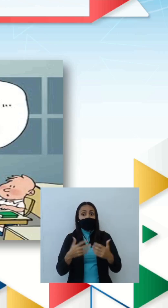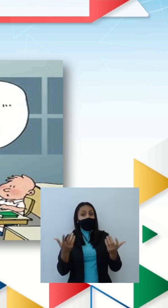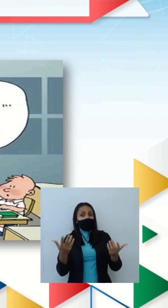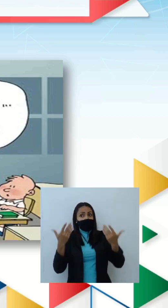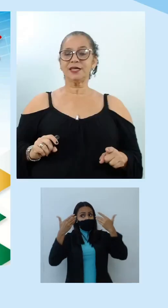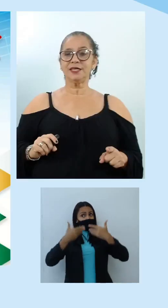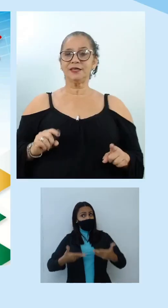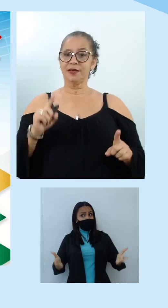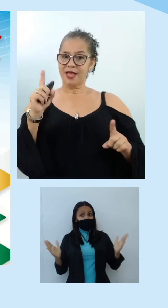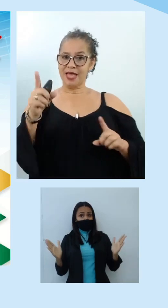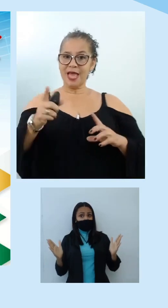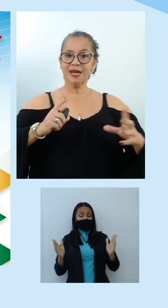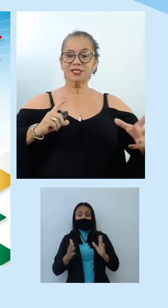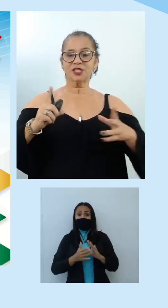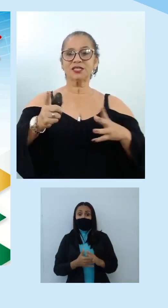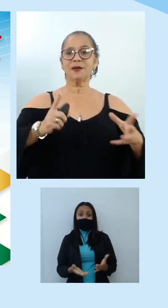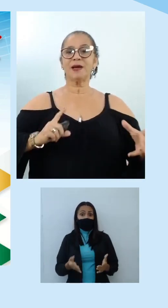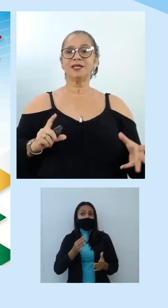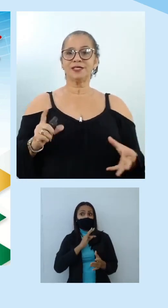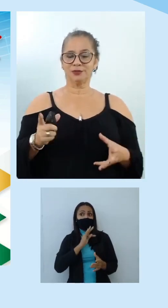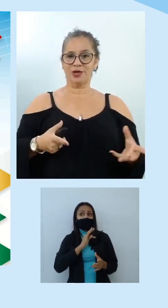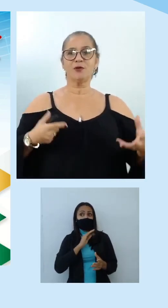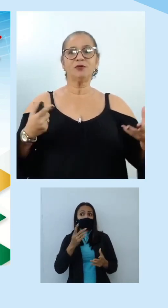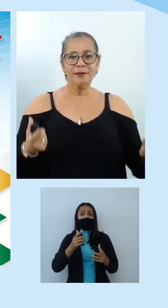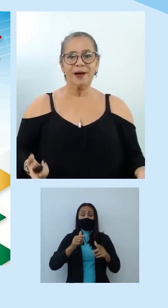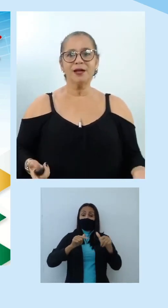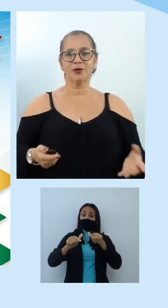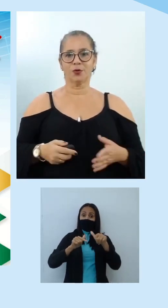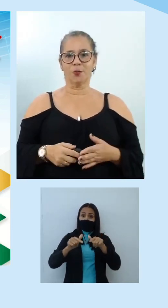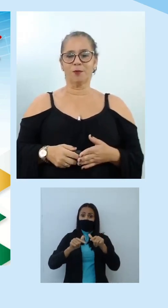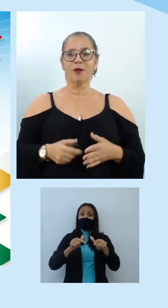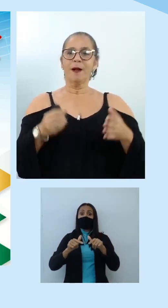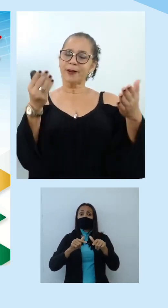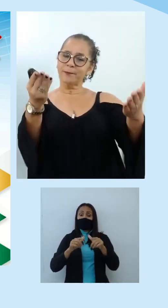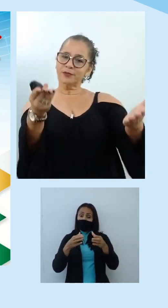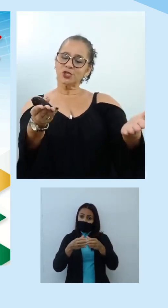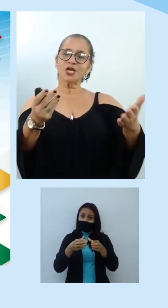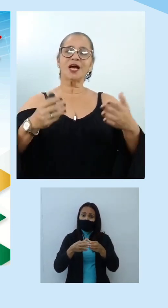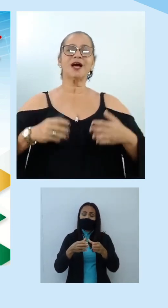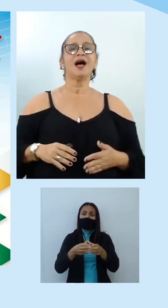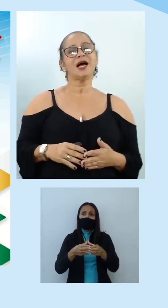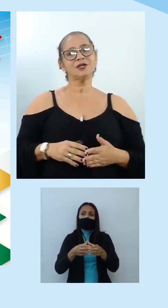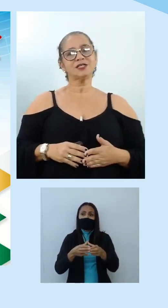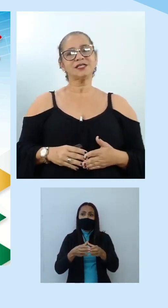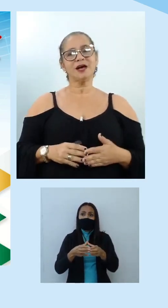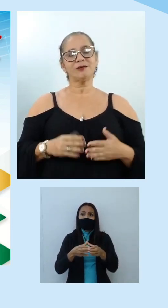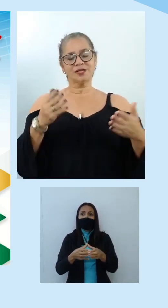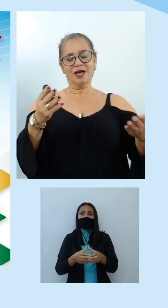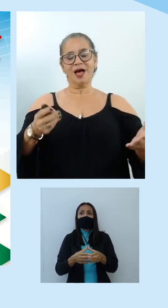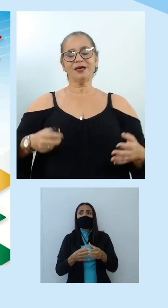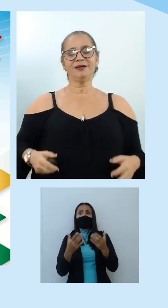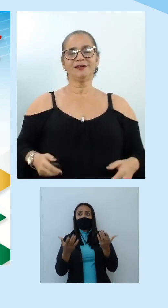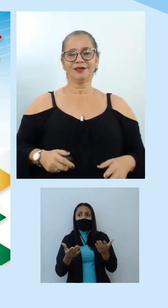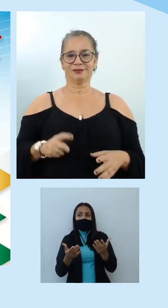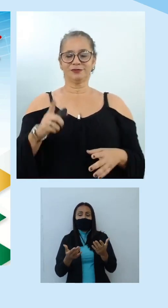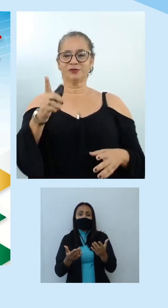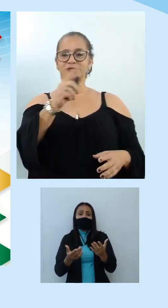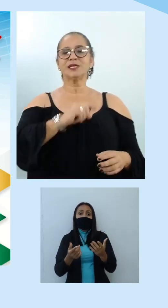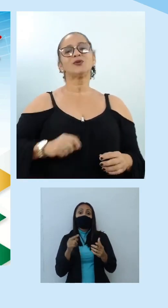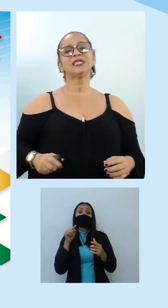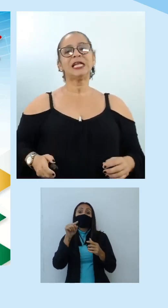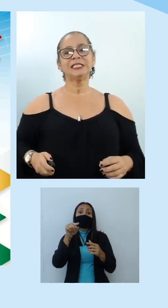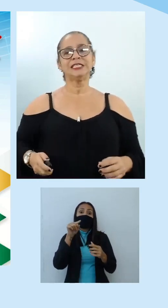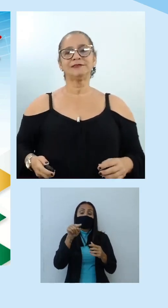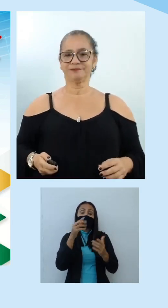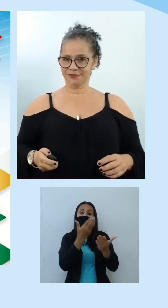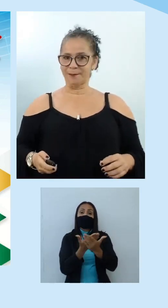com a técnica ali. A gente tá trabalhando, é um trabalho em grupo, para poder chegar às nossas aulas aí, na